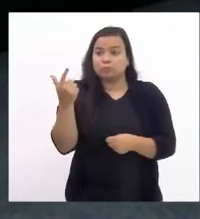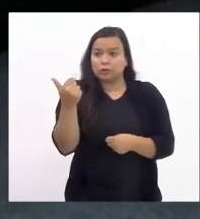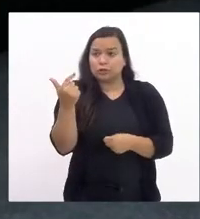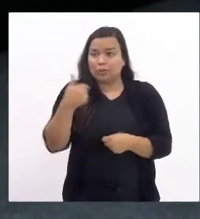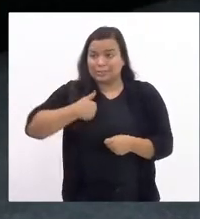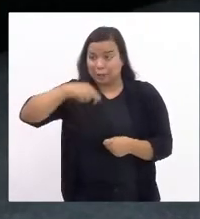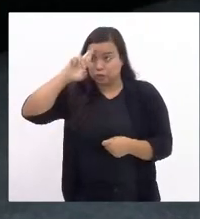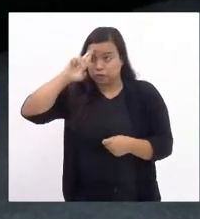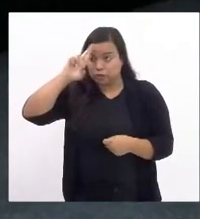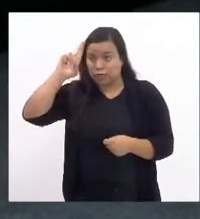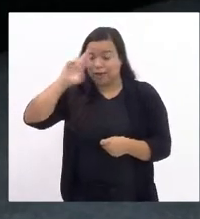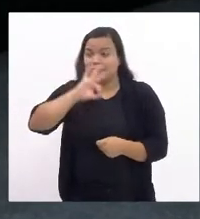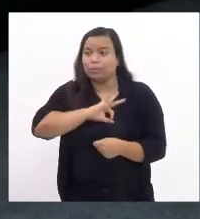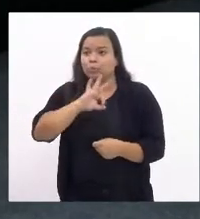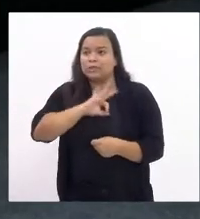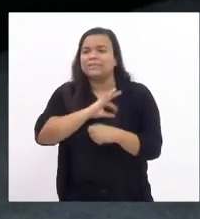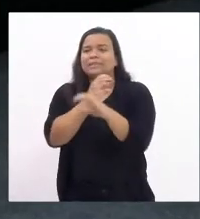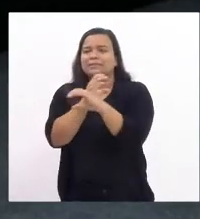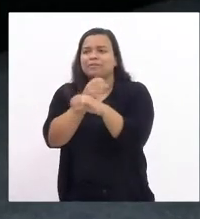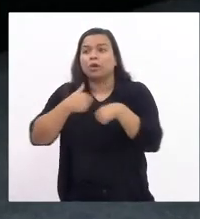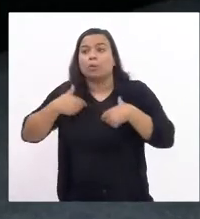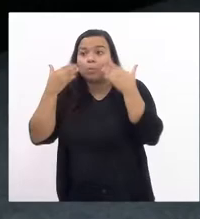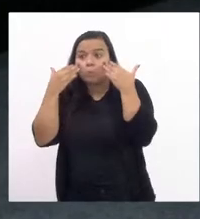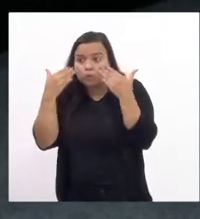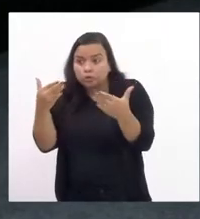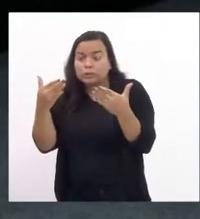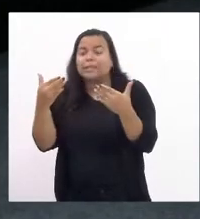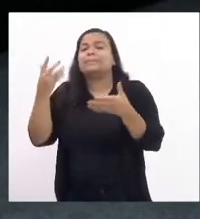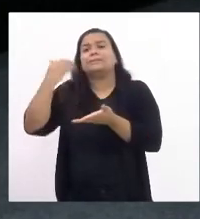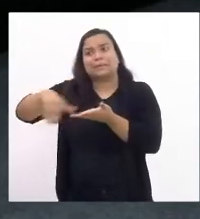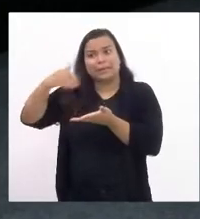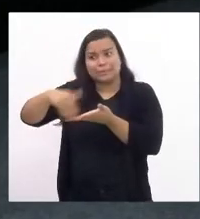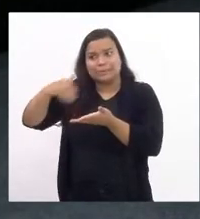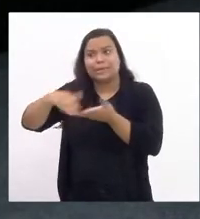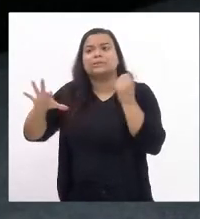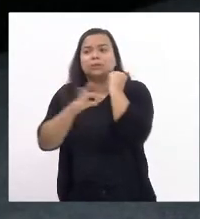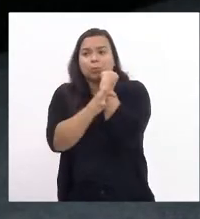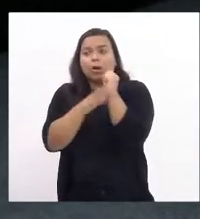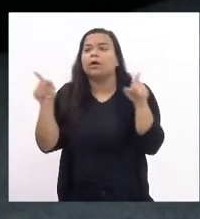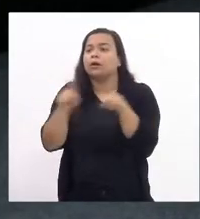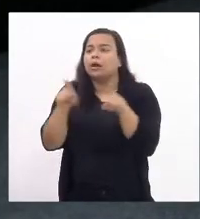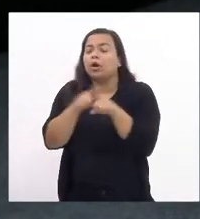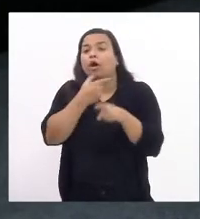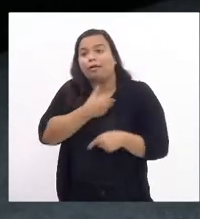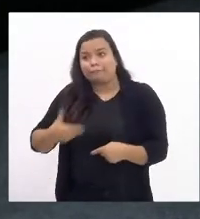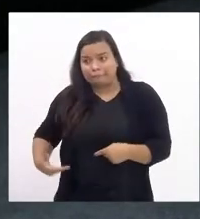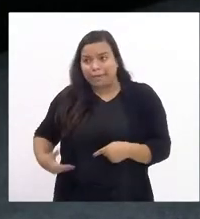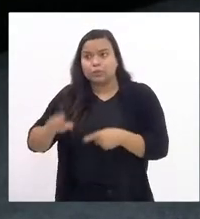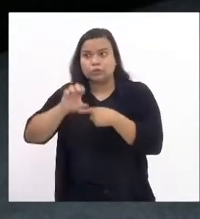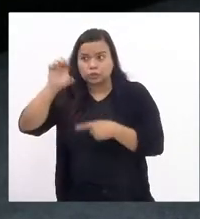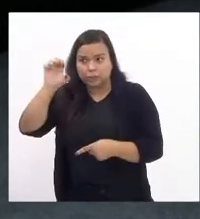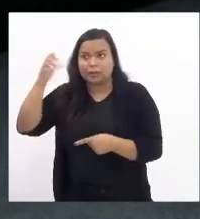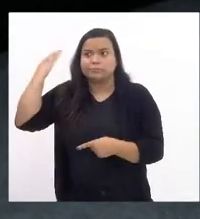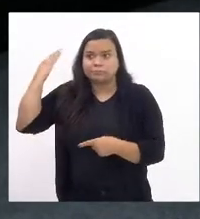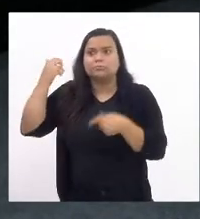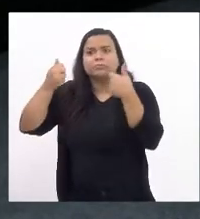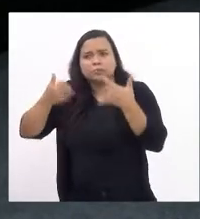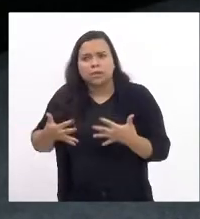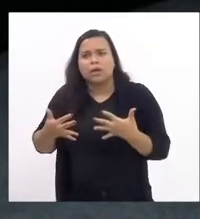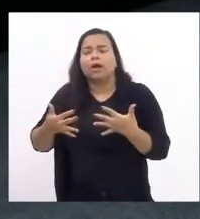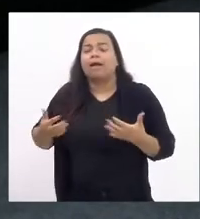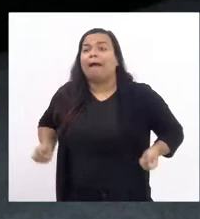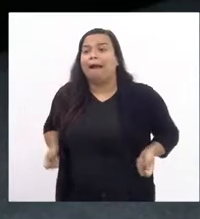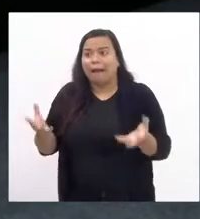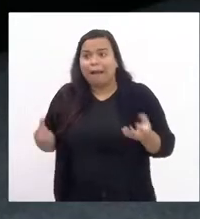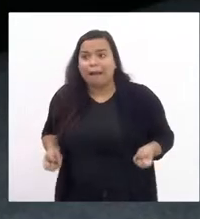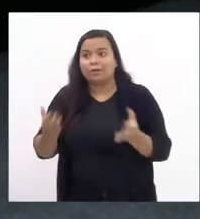Civil, quando eu demonstrei, tanto para a Secretaria de Segurança quanto para o governo do Estado à época, que se gastava mais com a